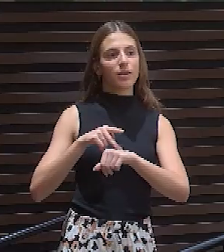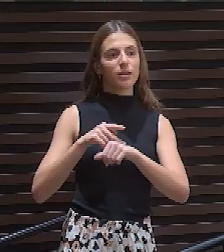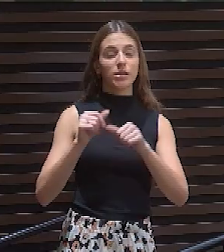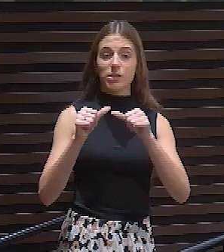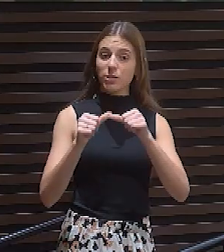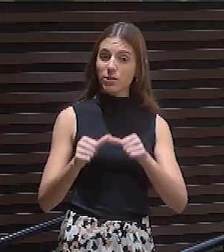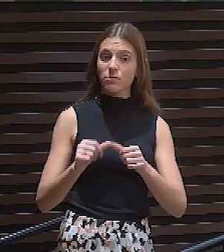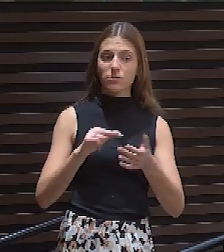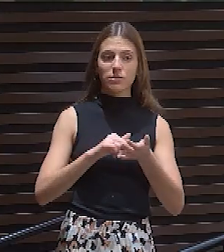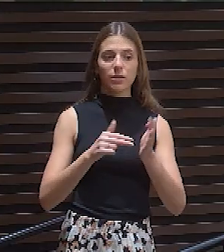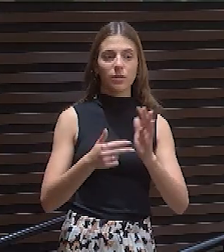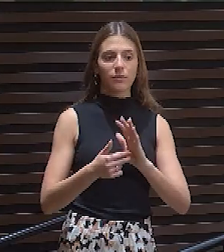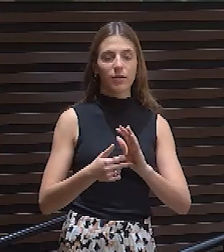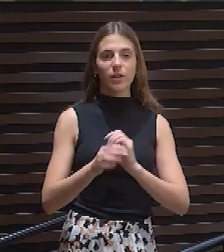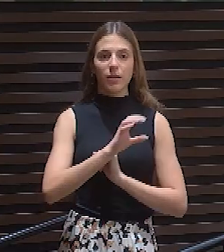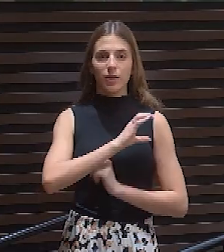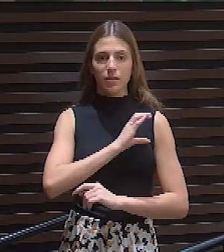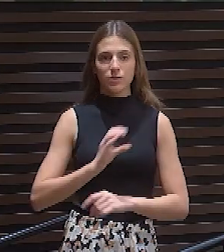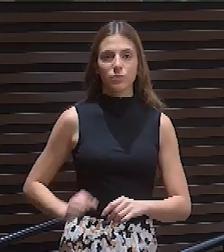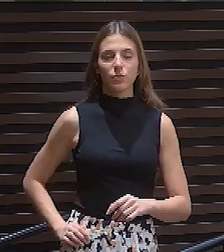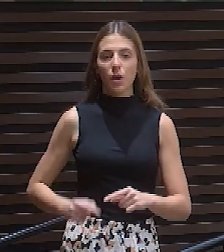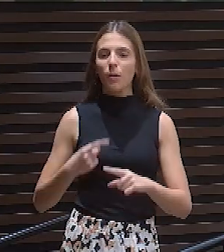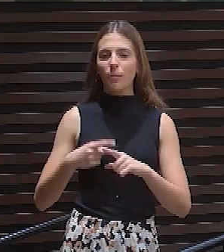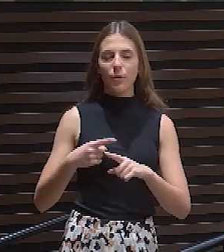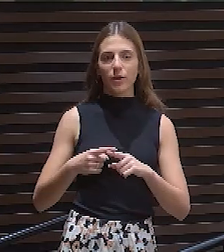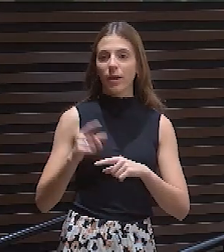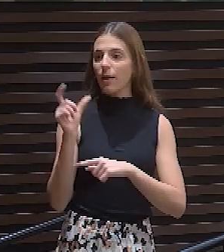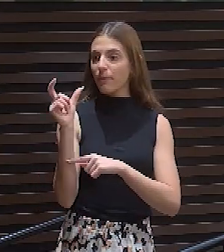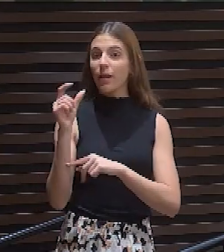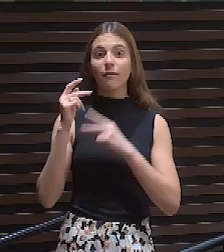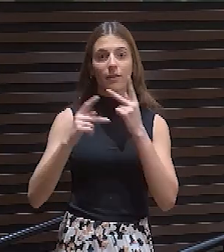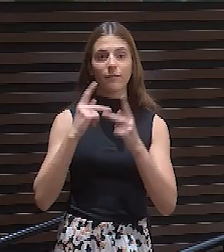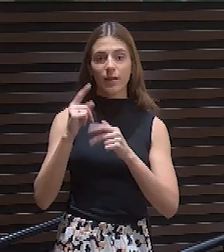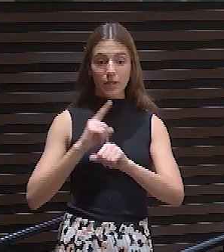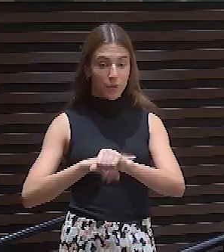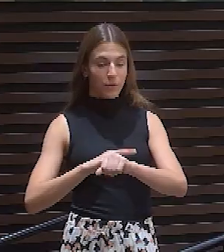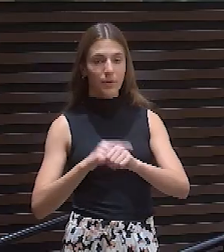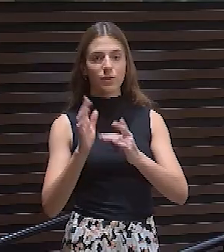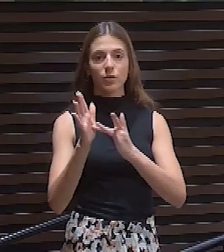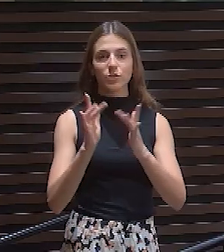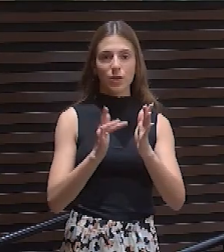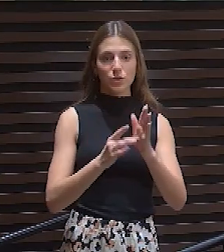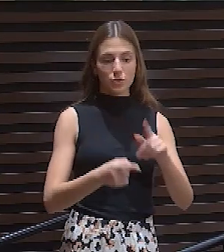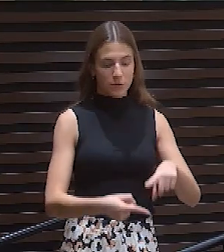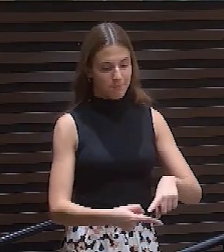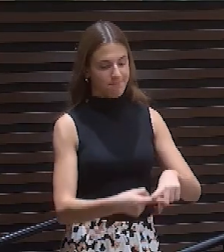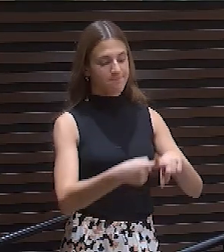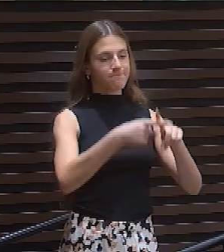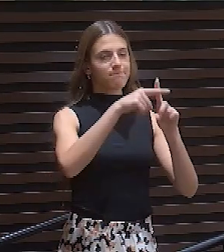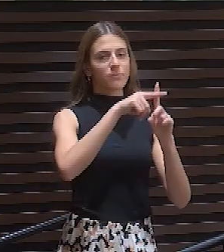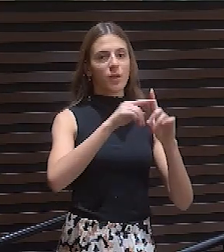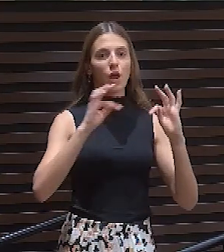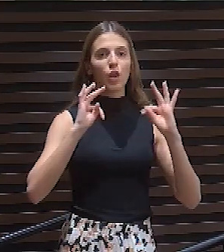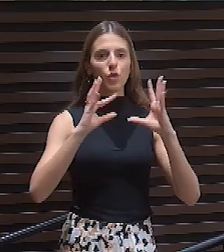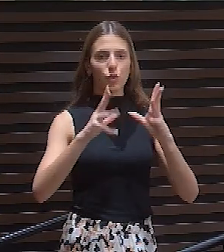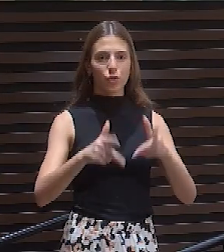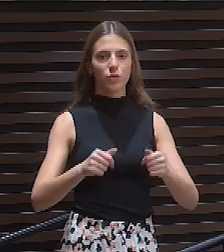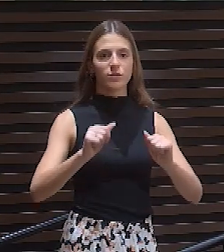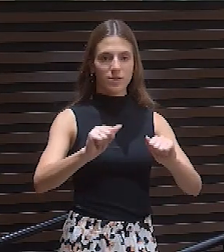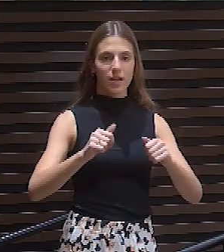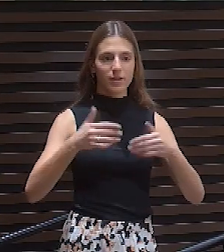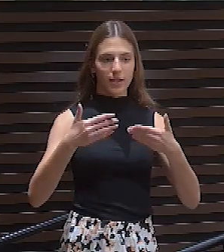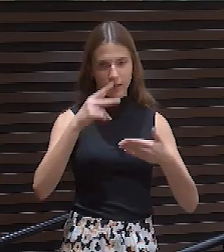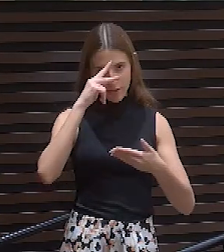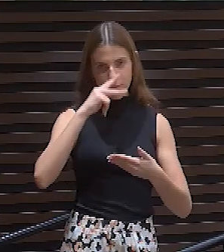E eu, quando for levantado da terra, todos atrairei a mim mesmo. Isso dizia de